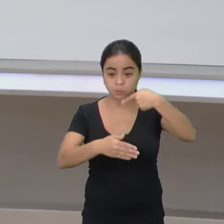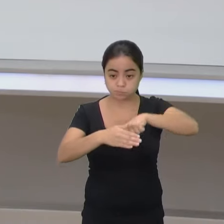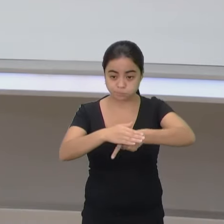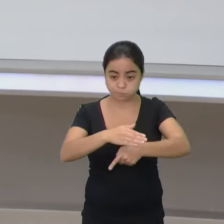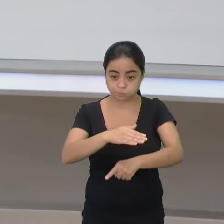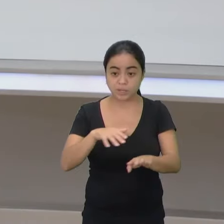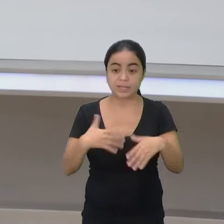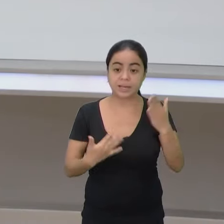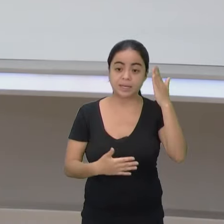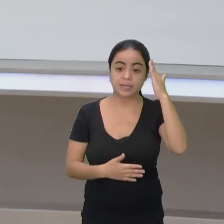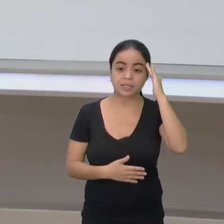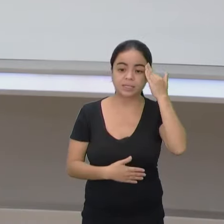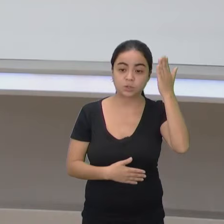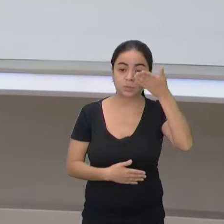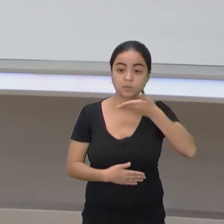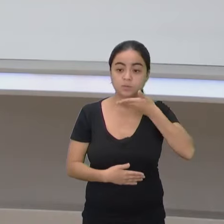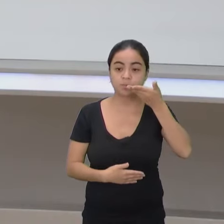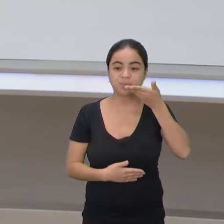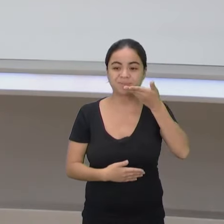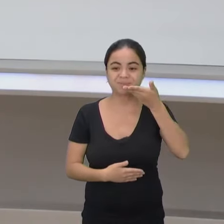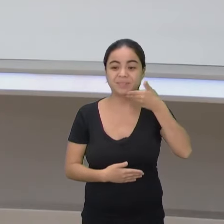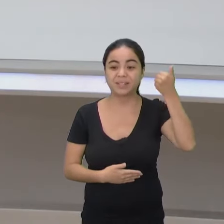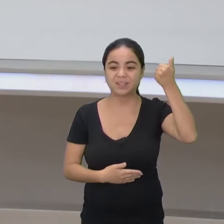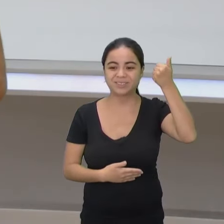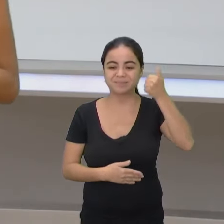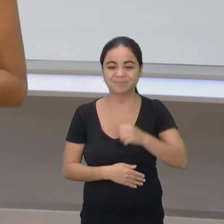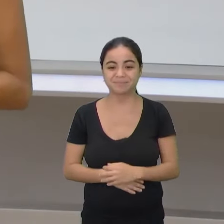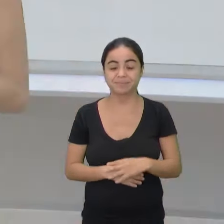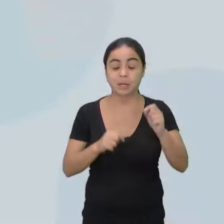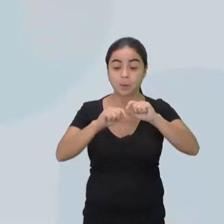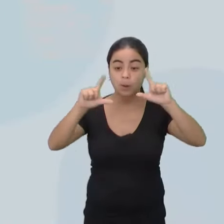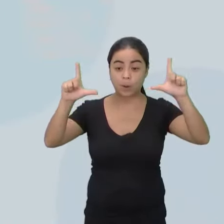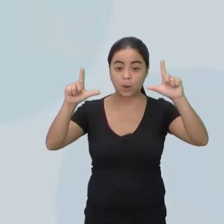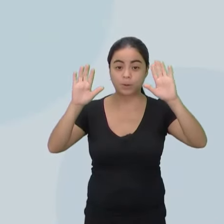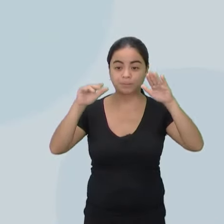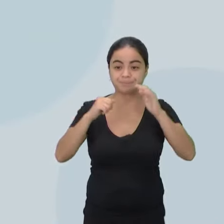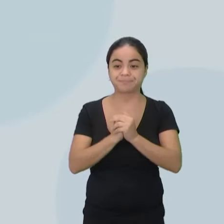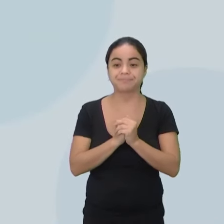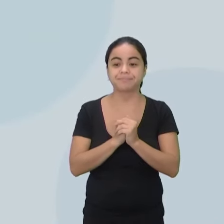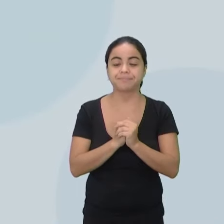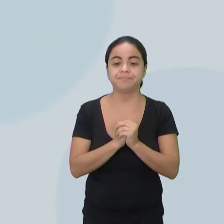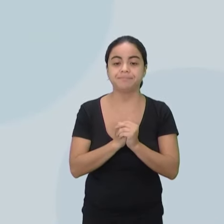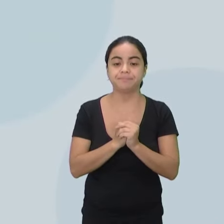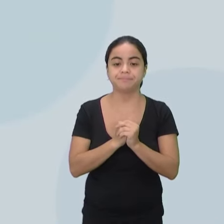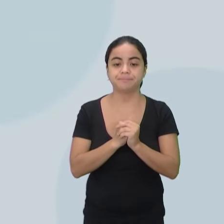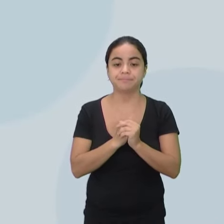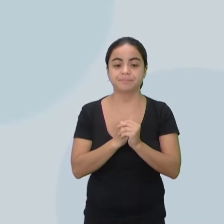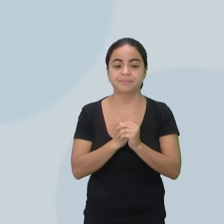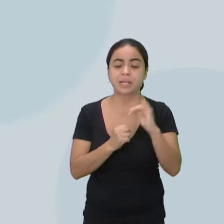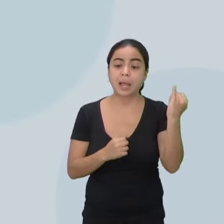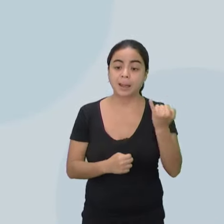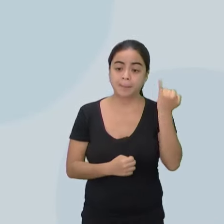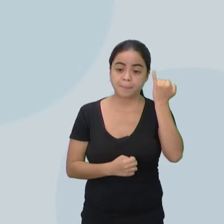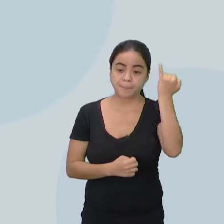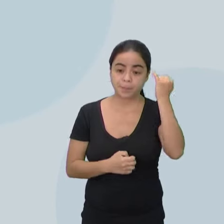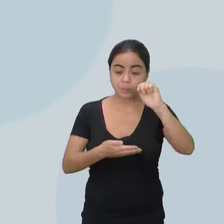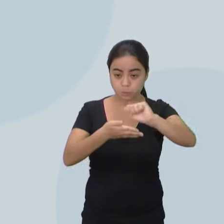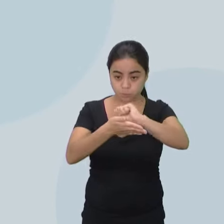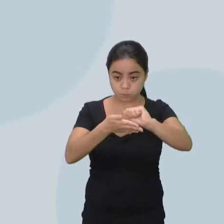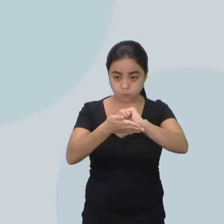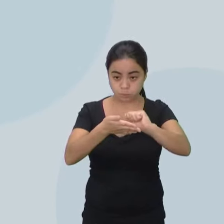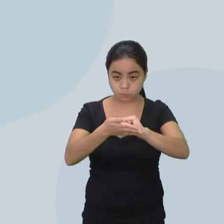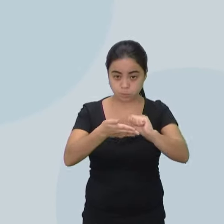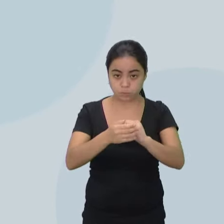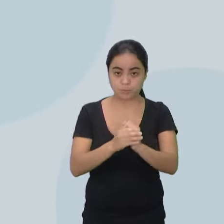desse entendimento, tá certo? Então, olha aí para nossa telinha, nosso diretor está colocando de novo. Isso é importante você anotar, ó.